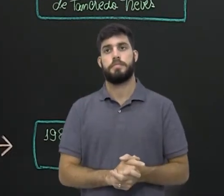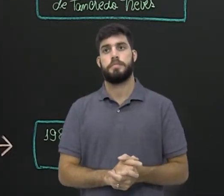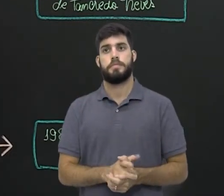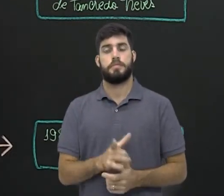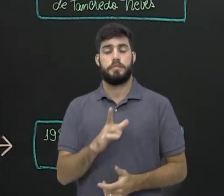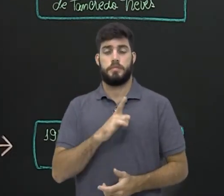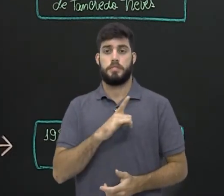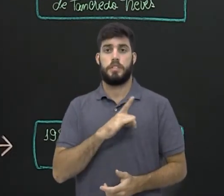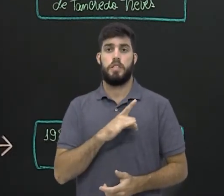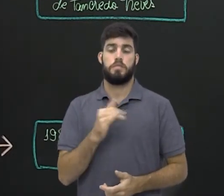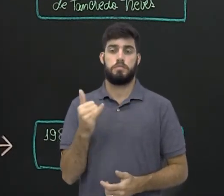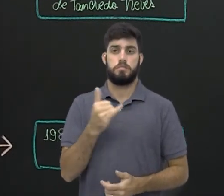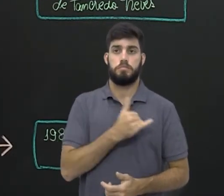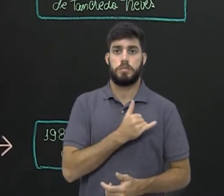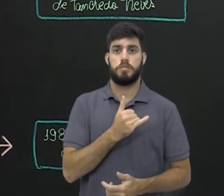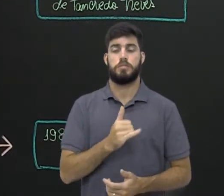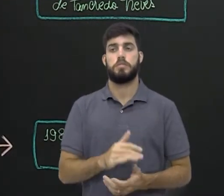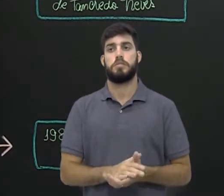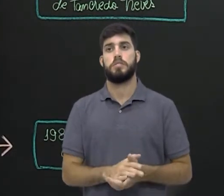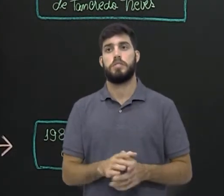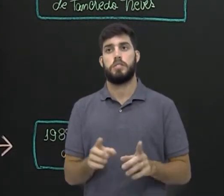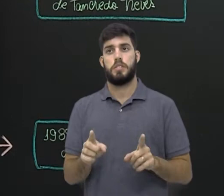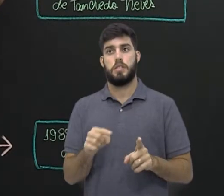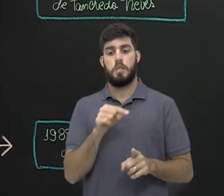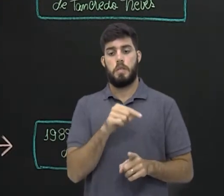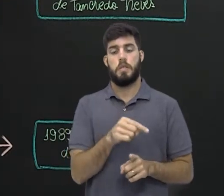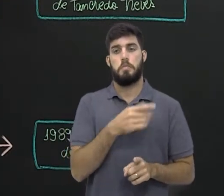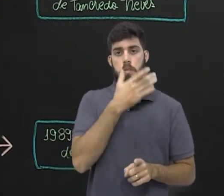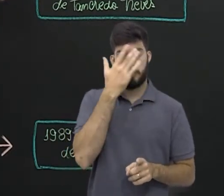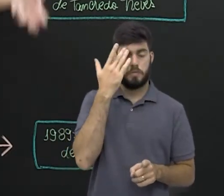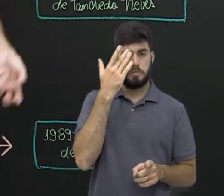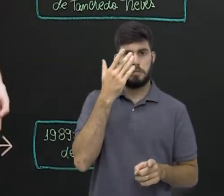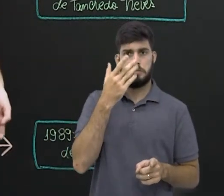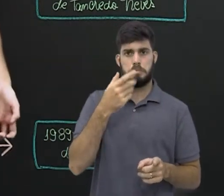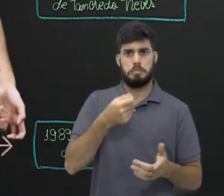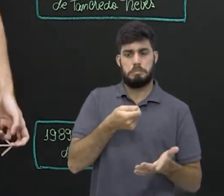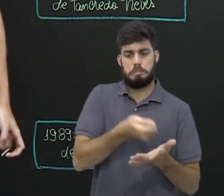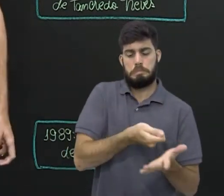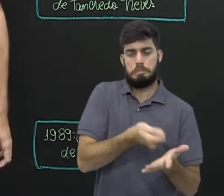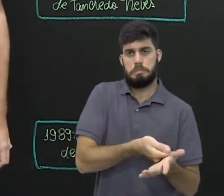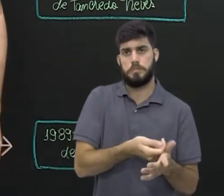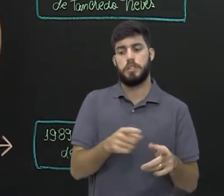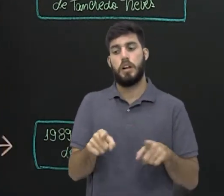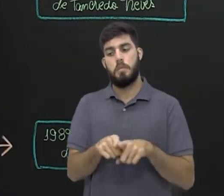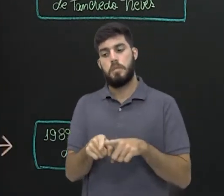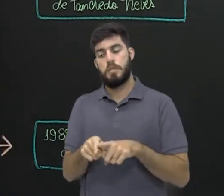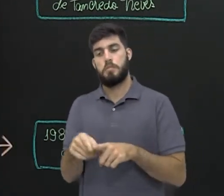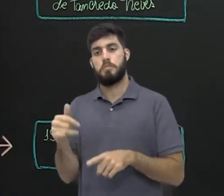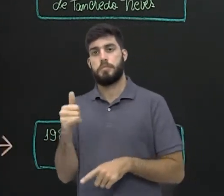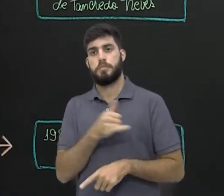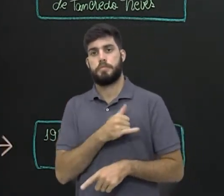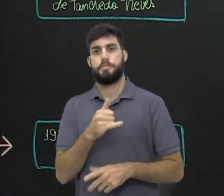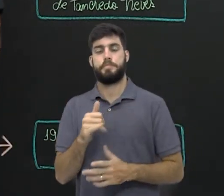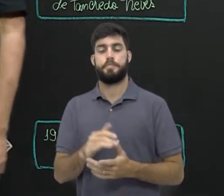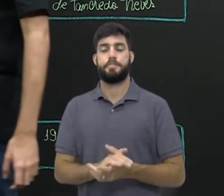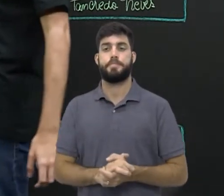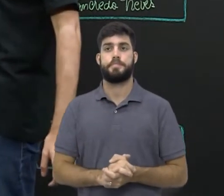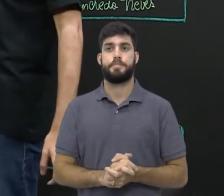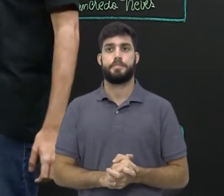chamado perdão dos torturadores e houve também o perdão desses crimes políticos, né?